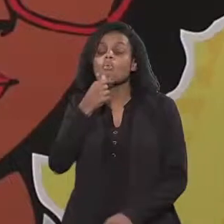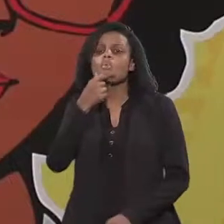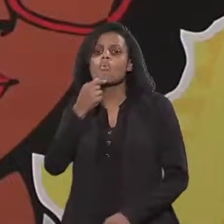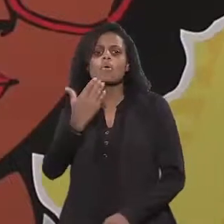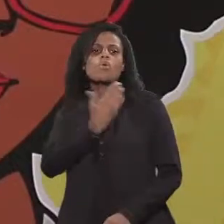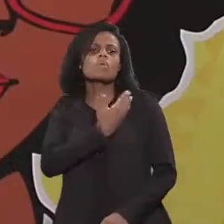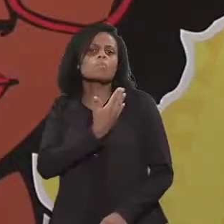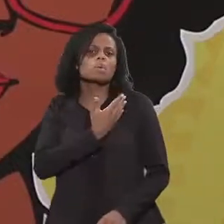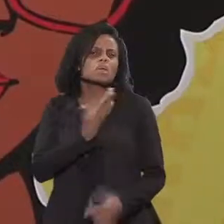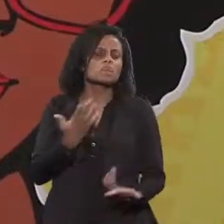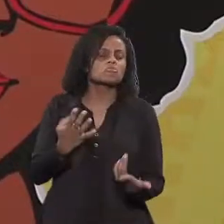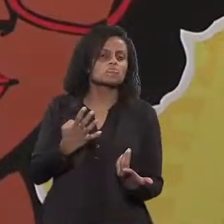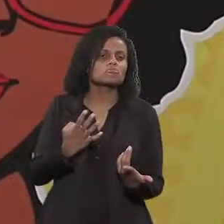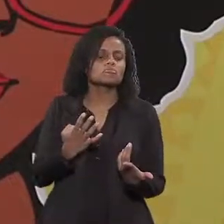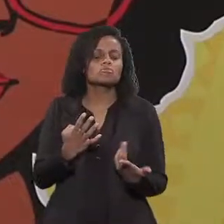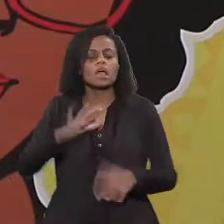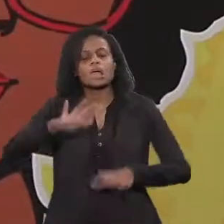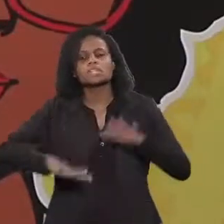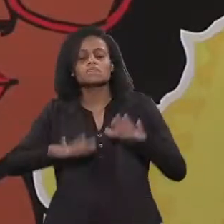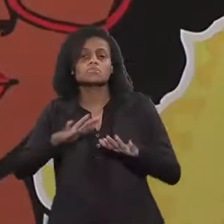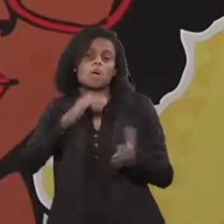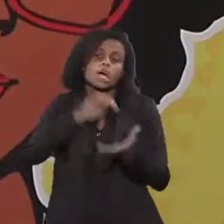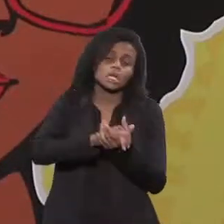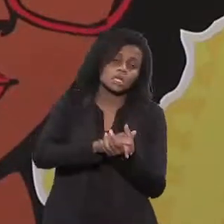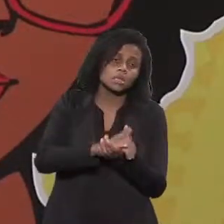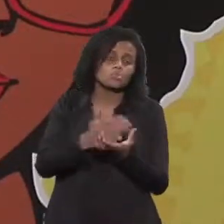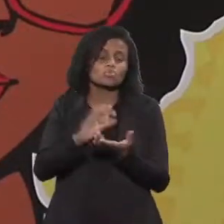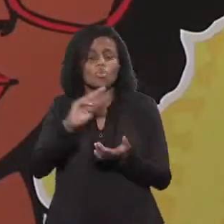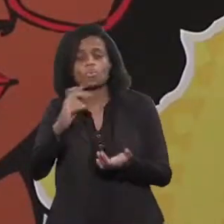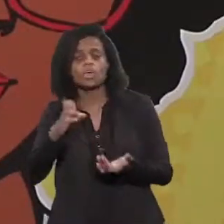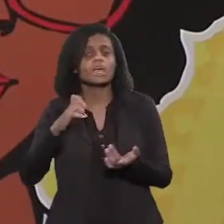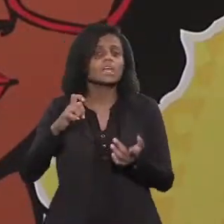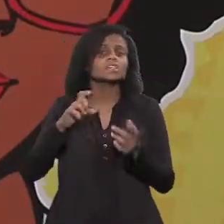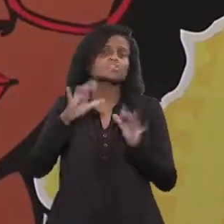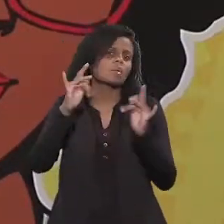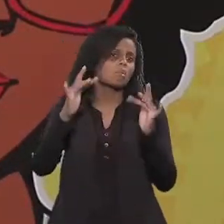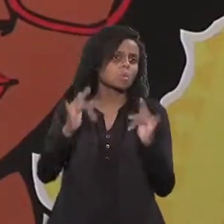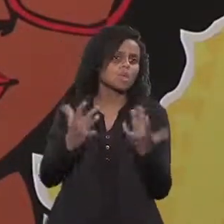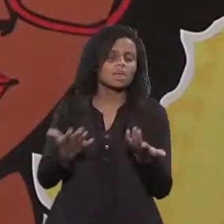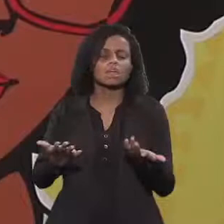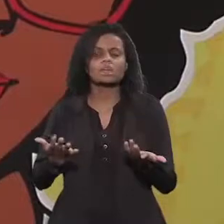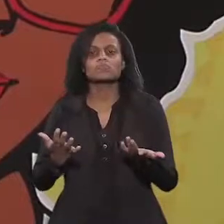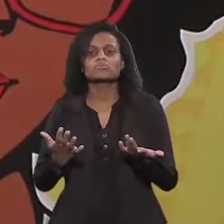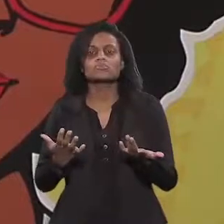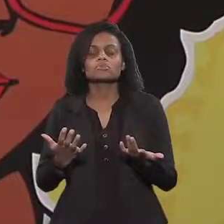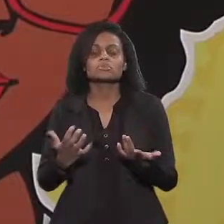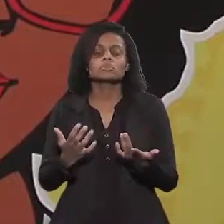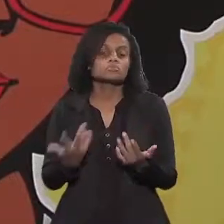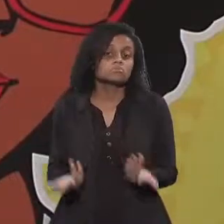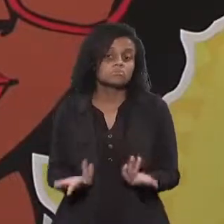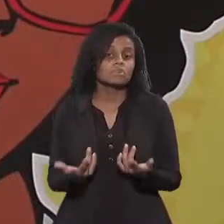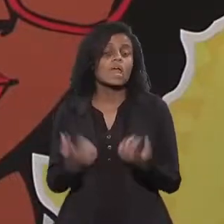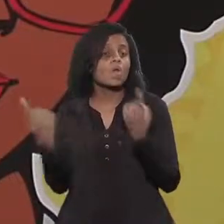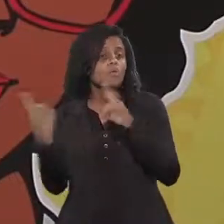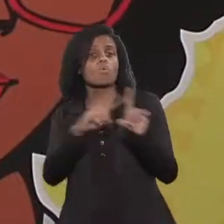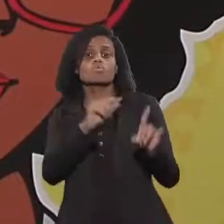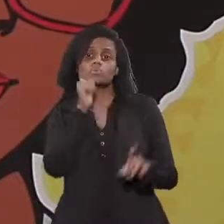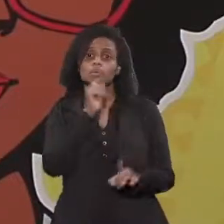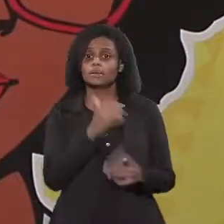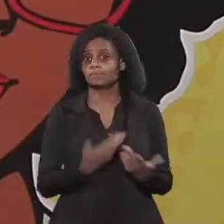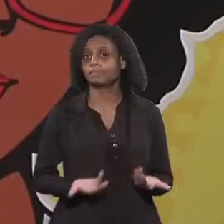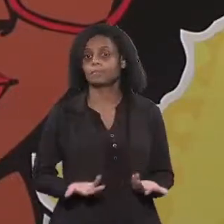por um conhecido da vítima, que normalmente é um companheiro, um ex-companheiro, um namorado, marido, ou